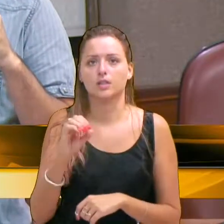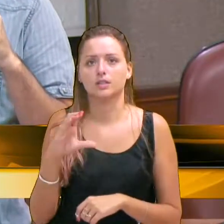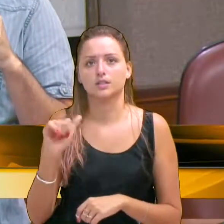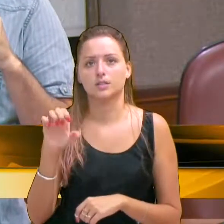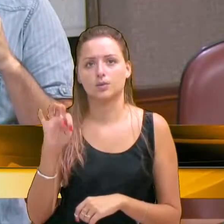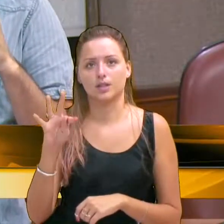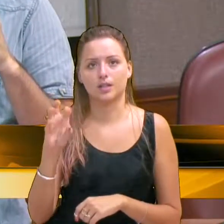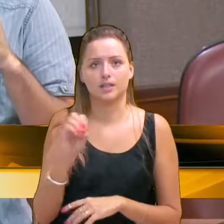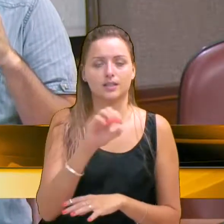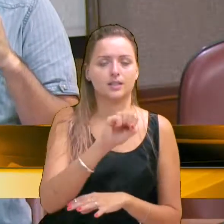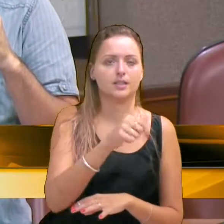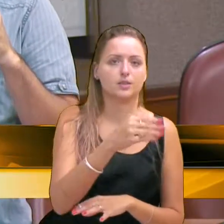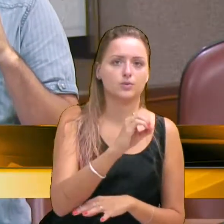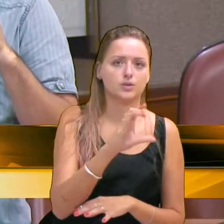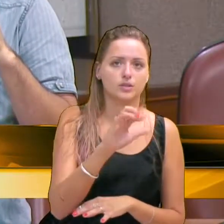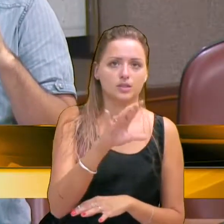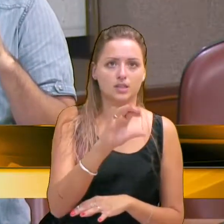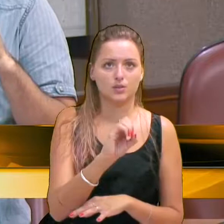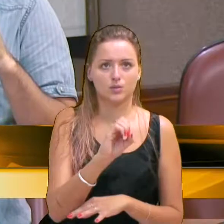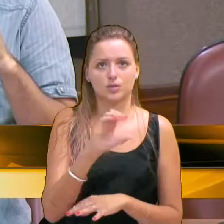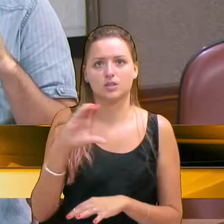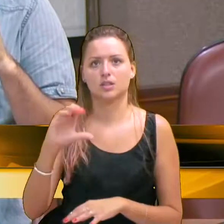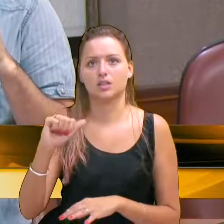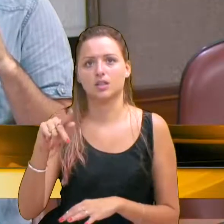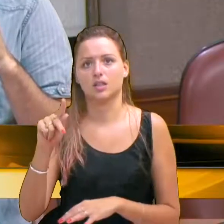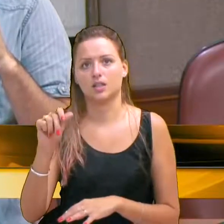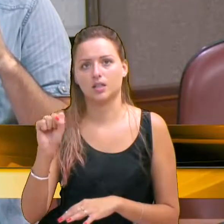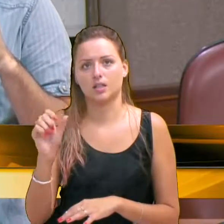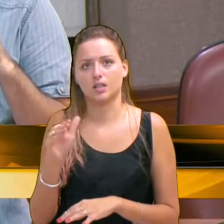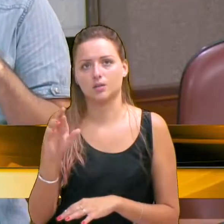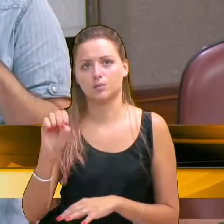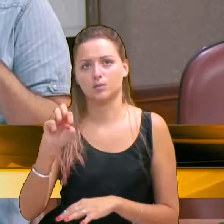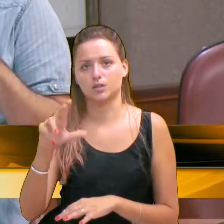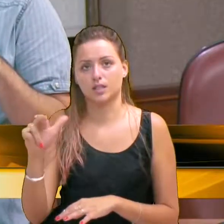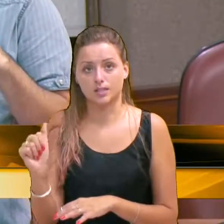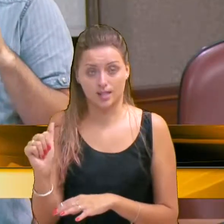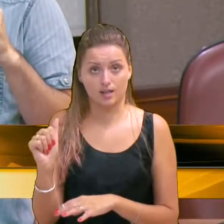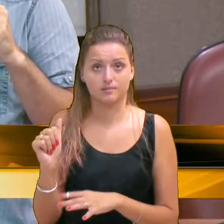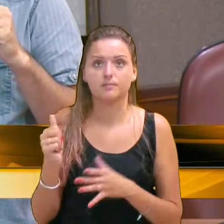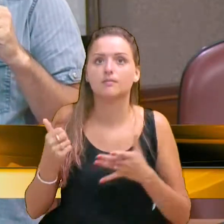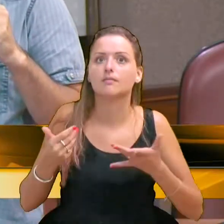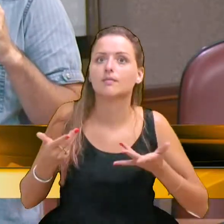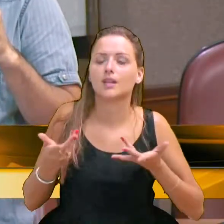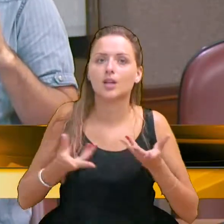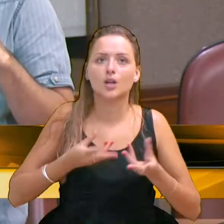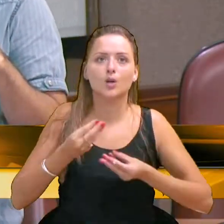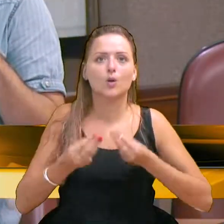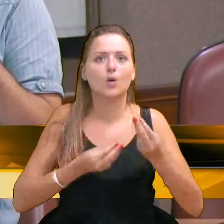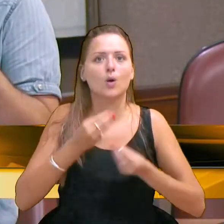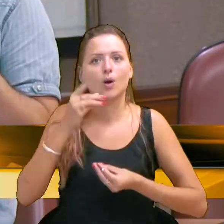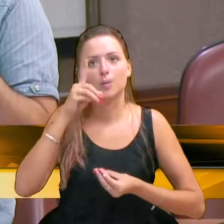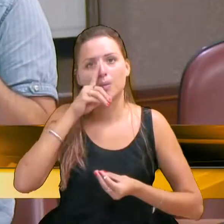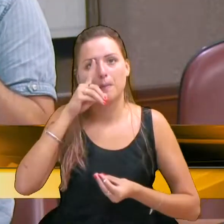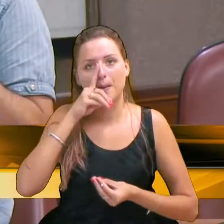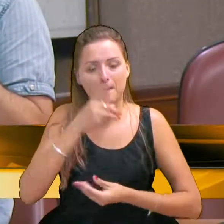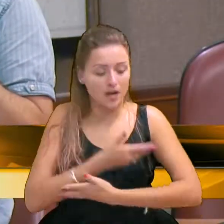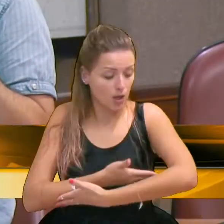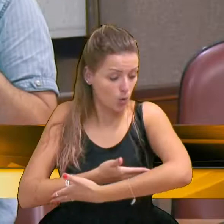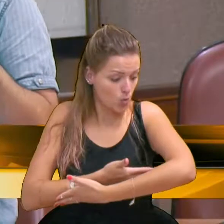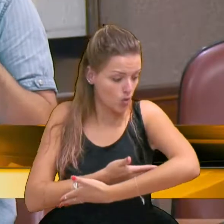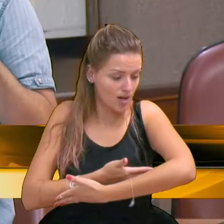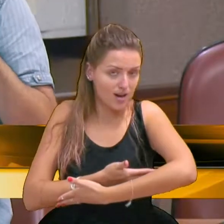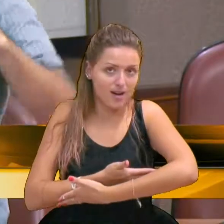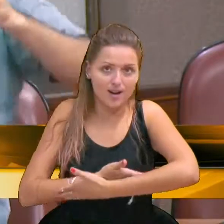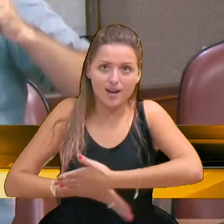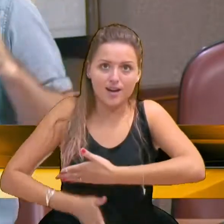Sagrada Família, São Ciro, São Caetano e Campos da Serra. Gente, como é que uma mãe com um bebê de colo recém-nascido